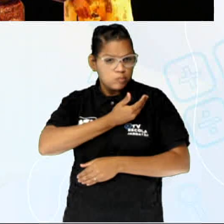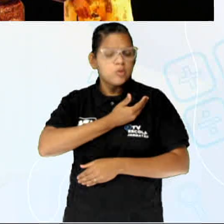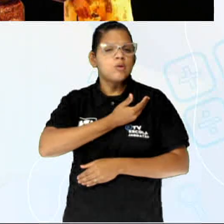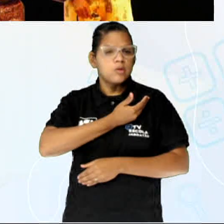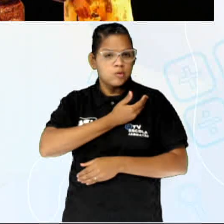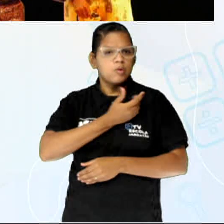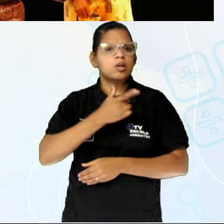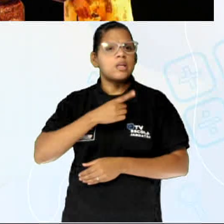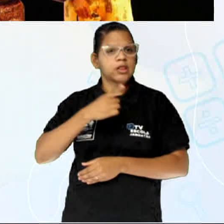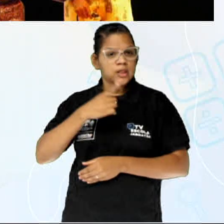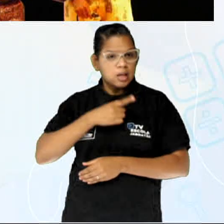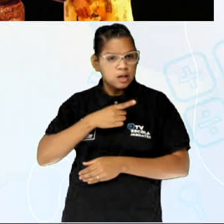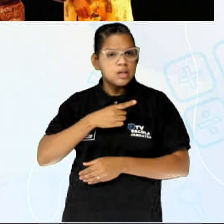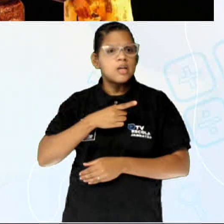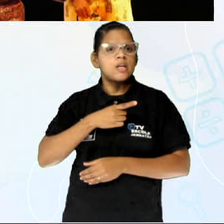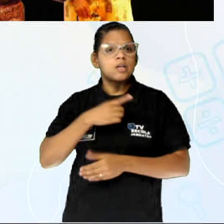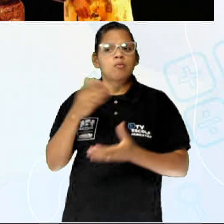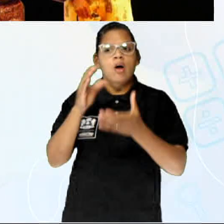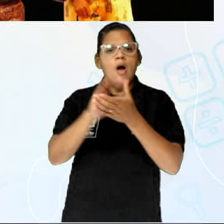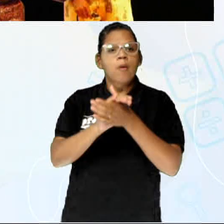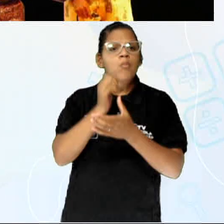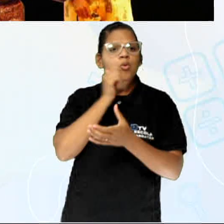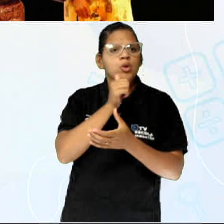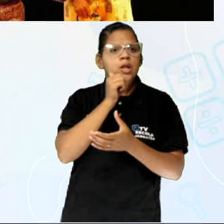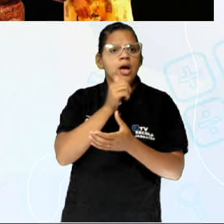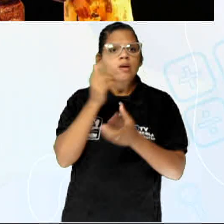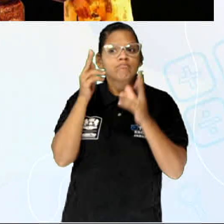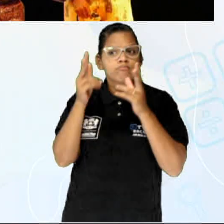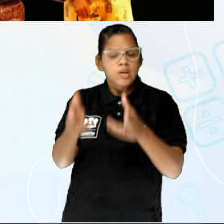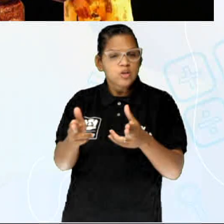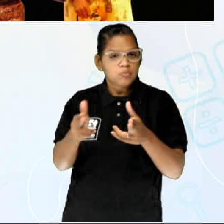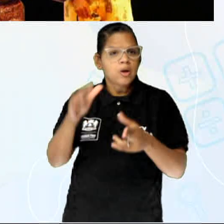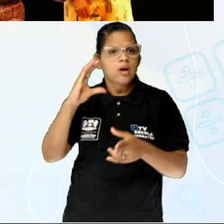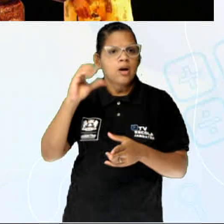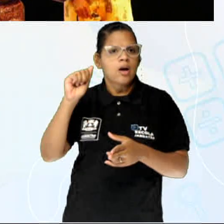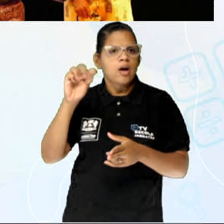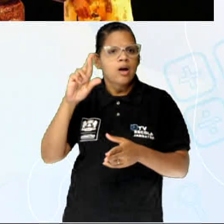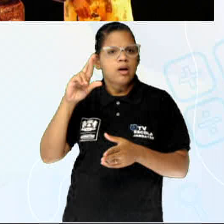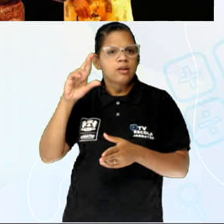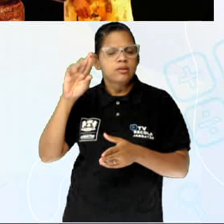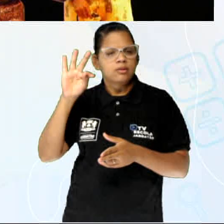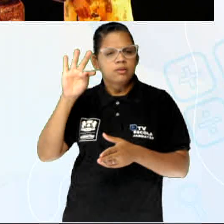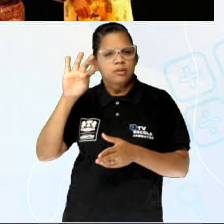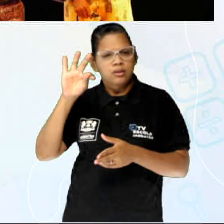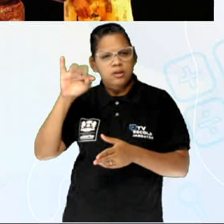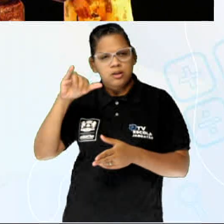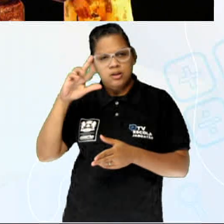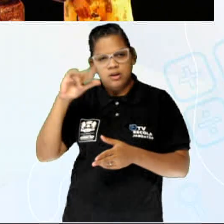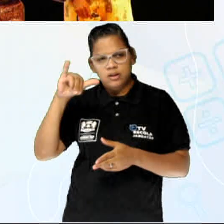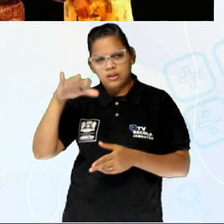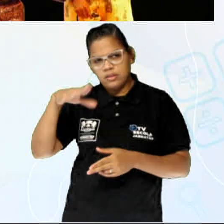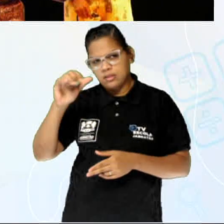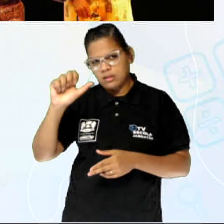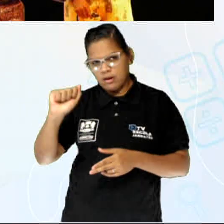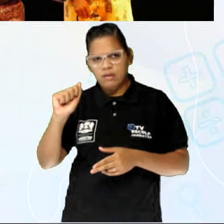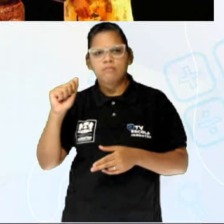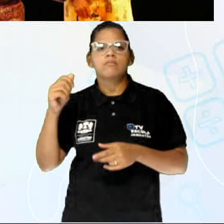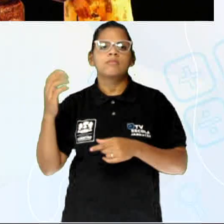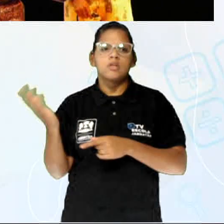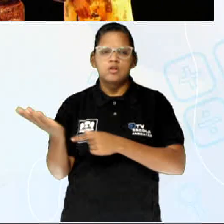mulher, a Catirina, e estão à procura de emprego. Eles são contratados para tomar conta da festa.